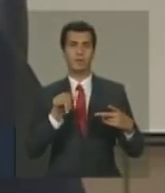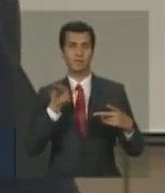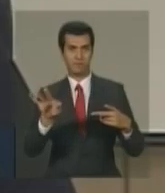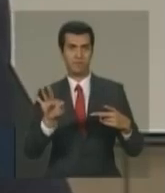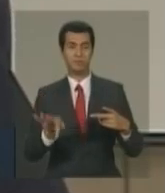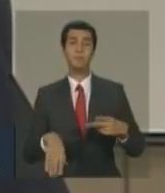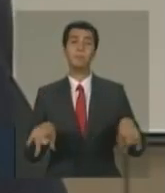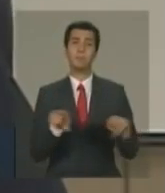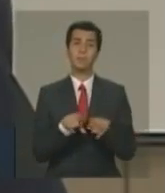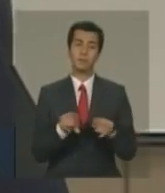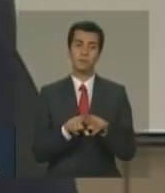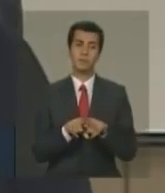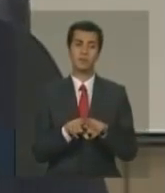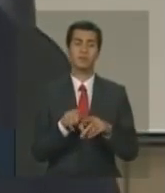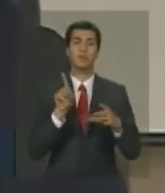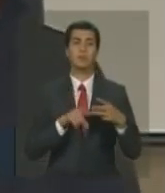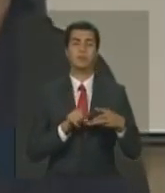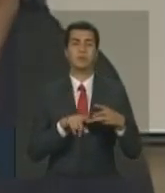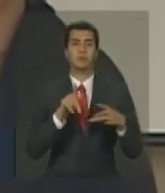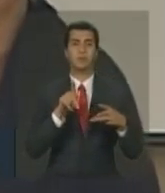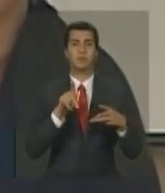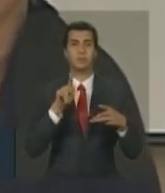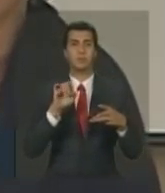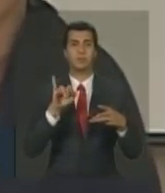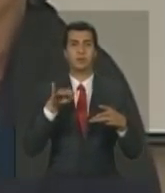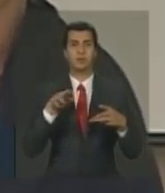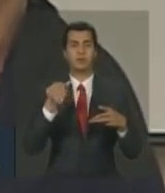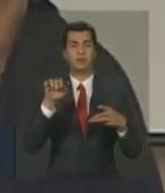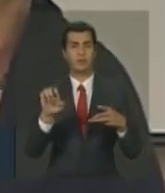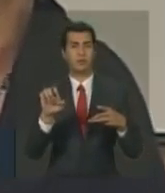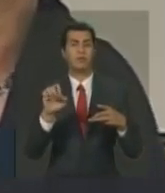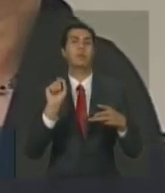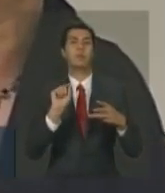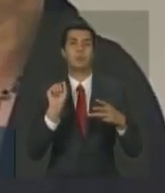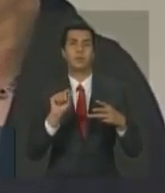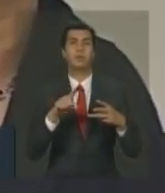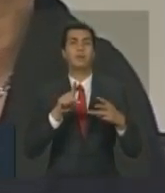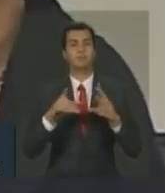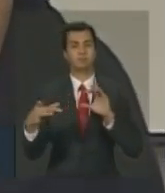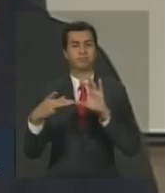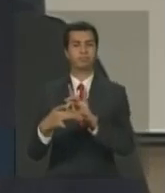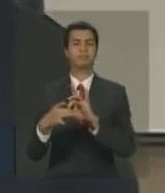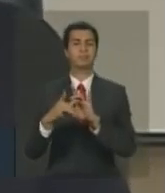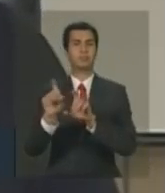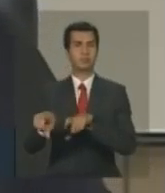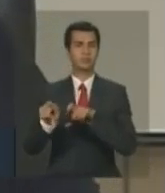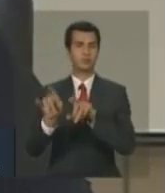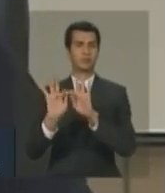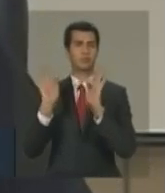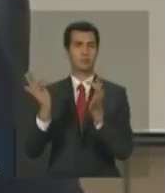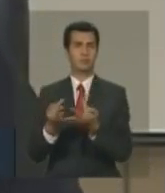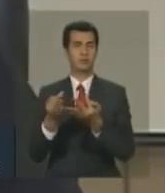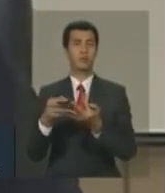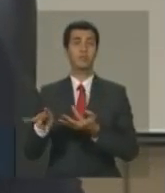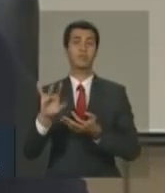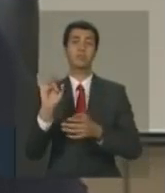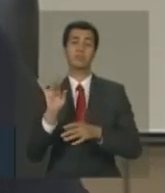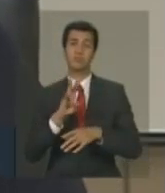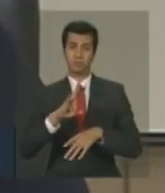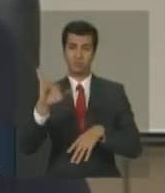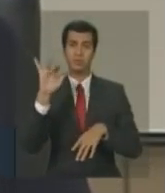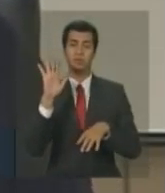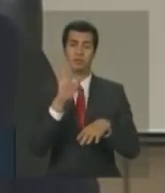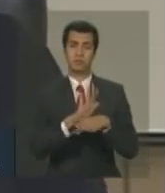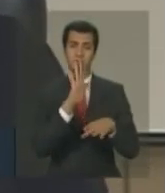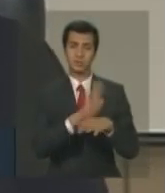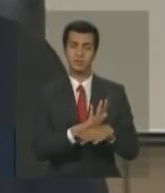do Programa Nacional de Alimentação Escolar, com a agricultura familiar, que devem ter impacto muito grande na